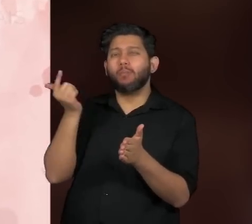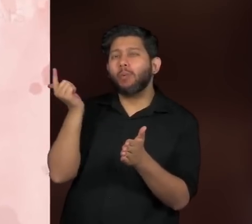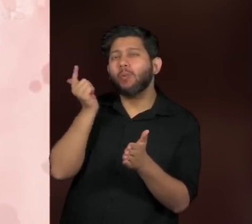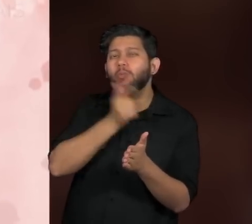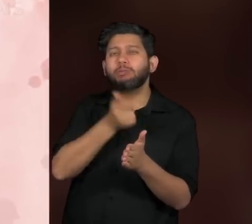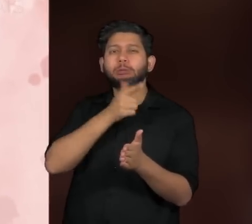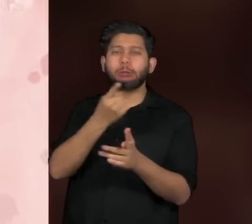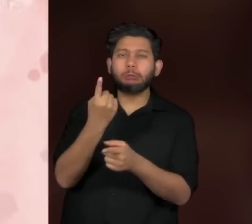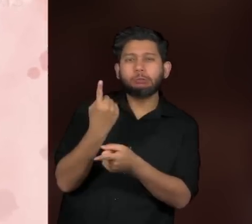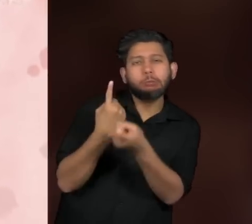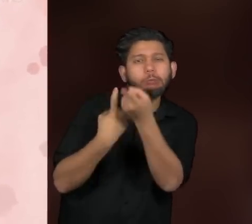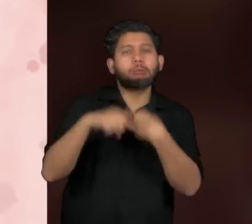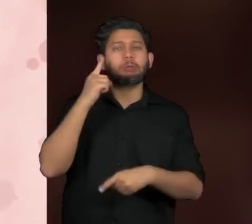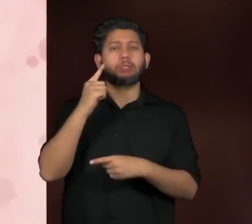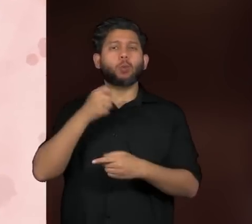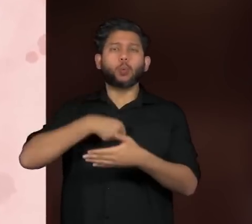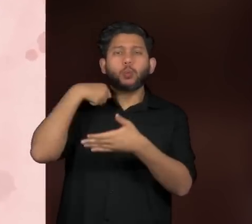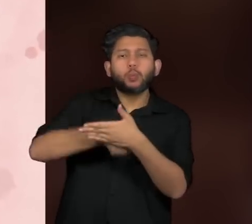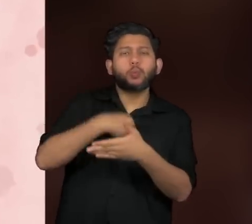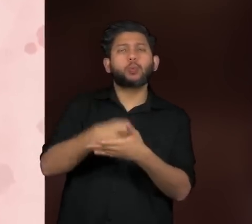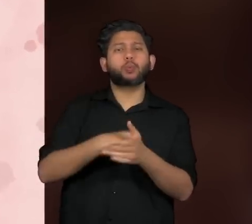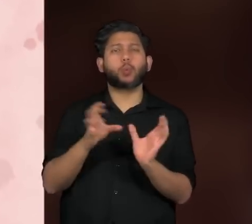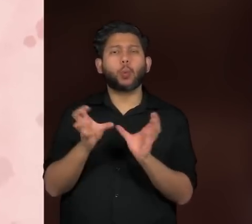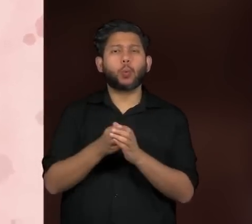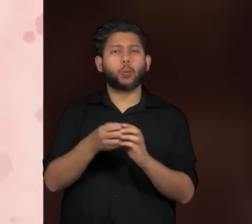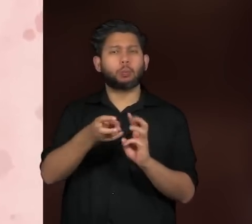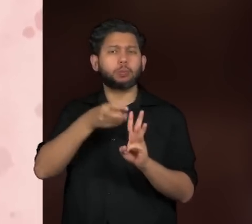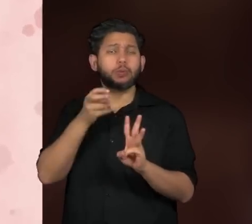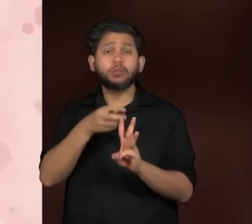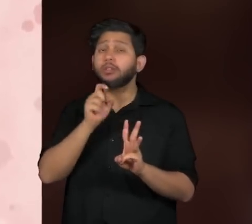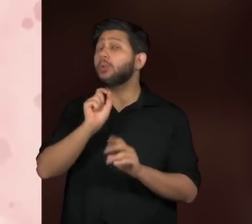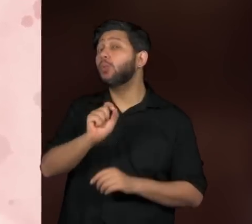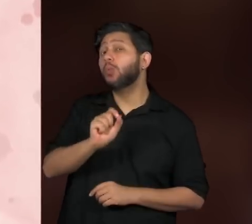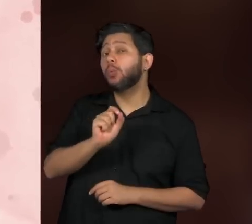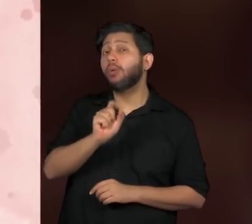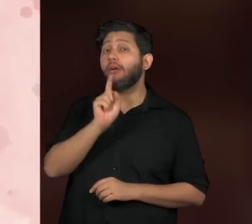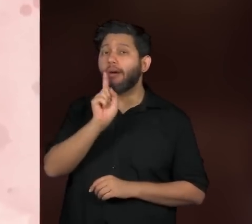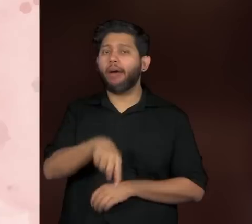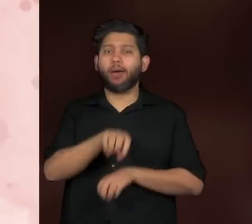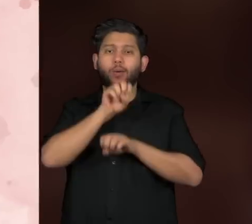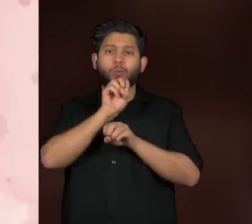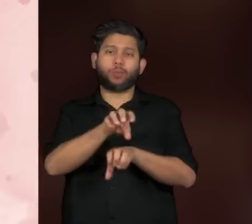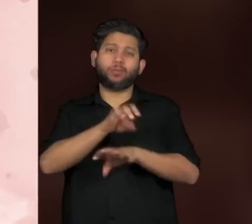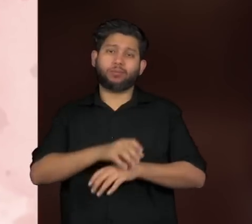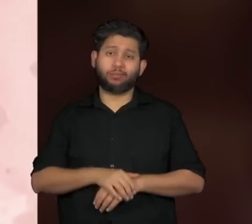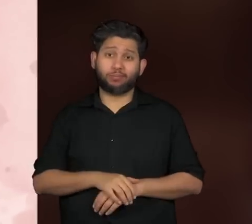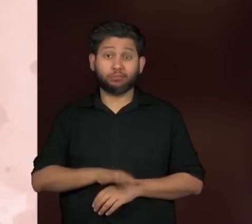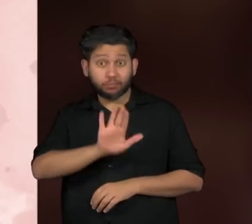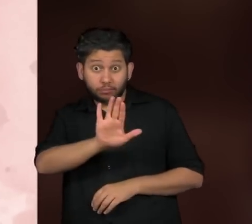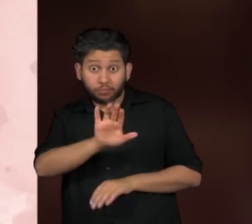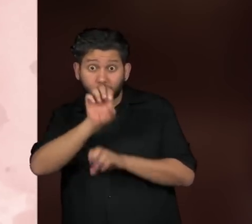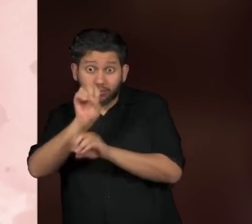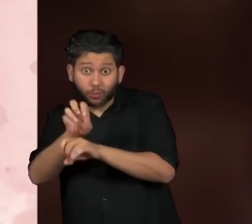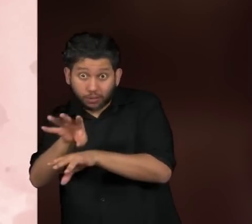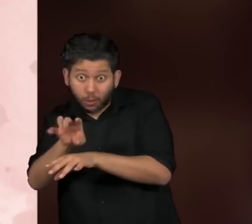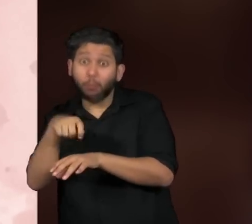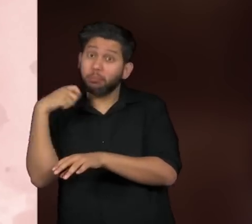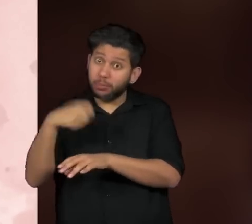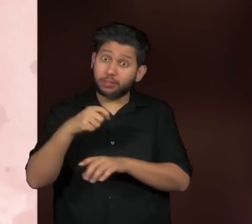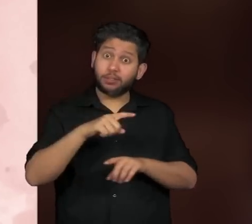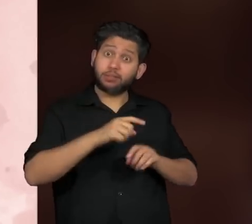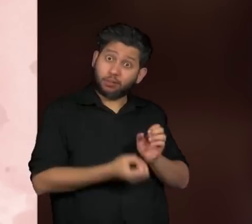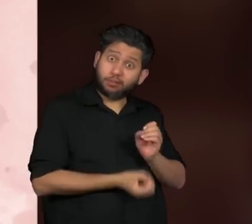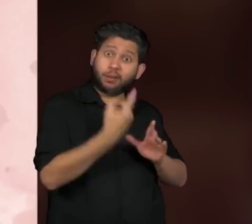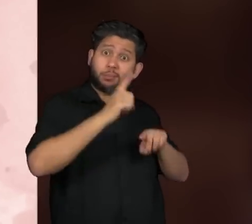potencializar ainda mais, né, a luta dos povos indígenas é na educação. E quando a gente fala sobre educação, a gente está falando de livros.